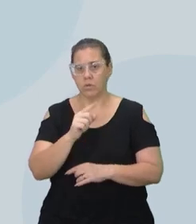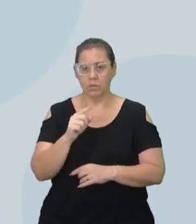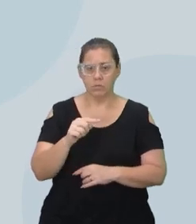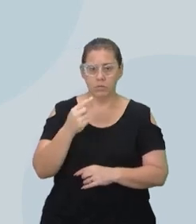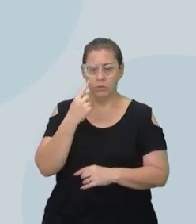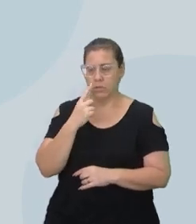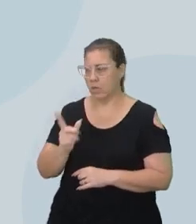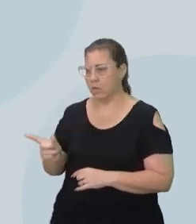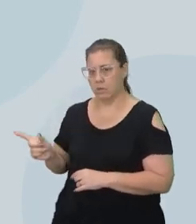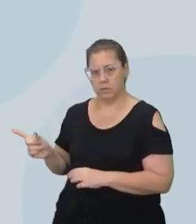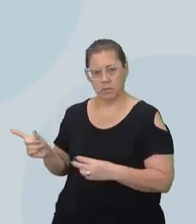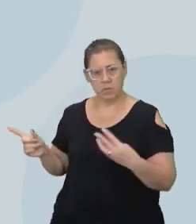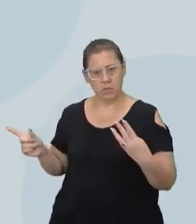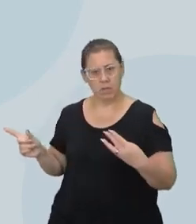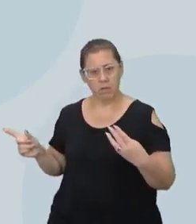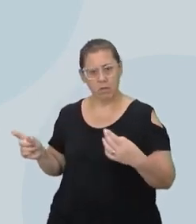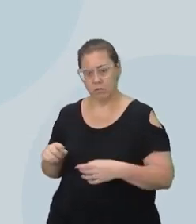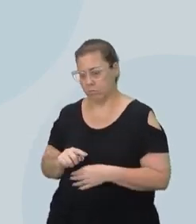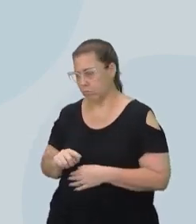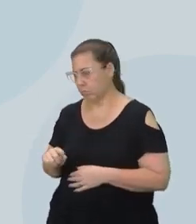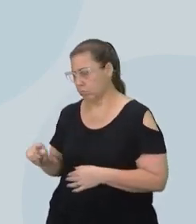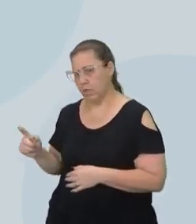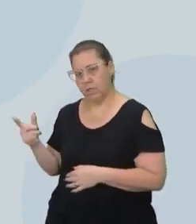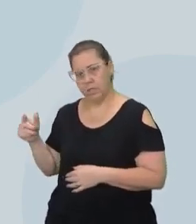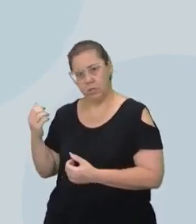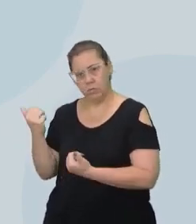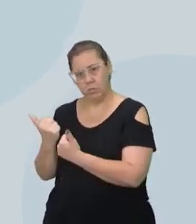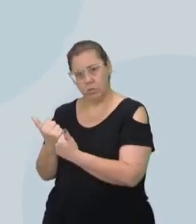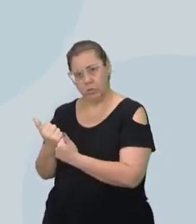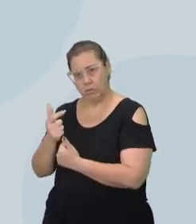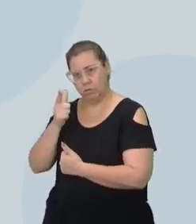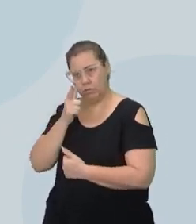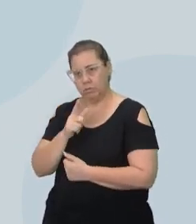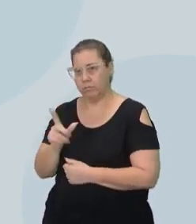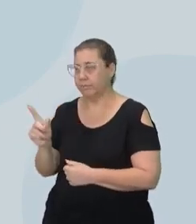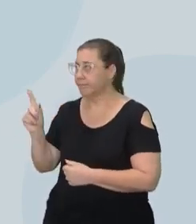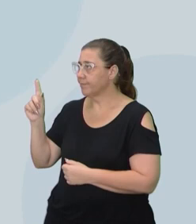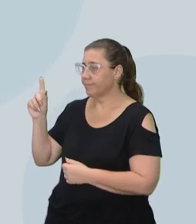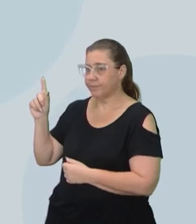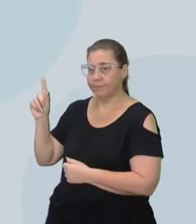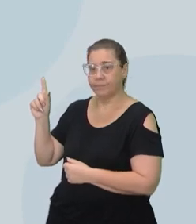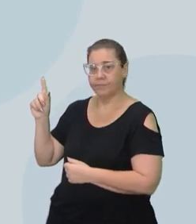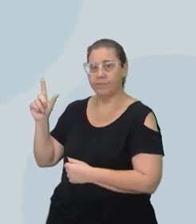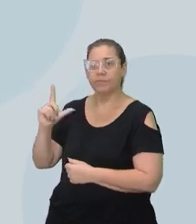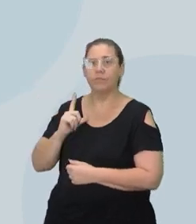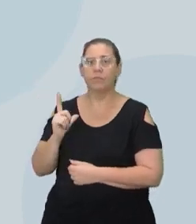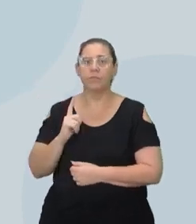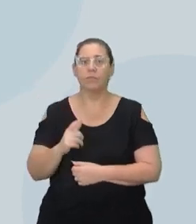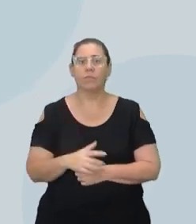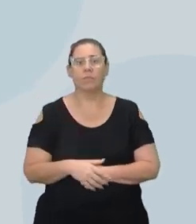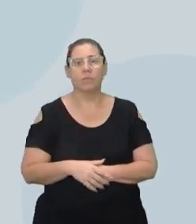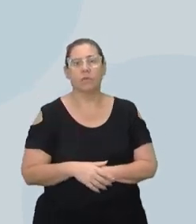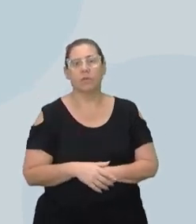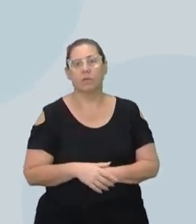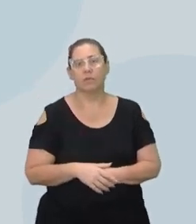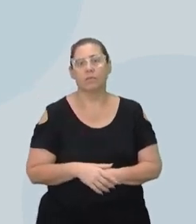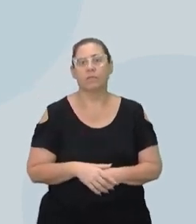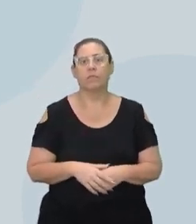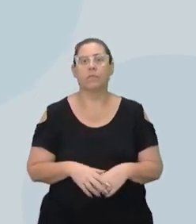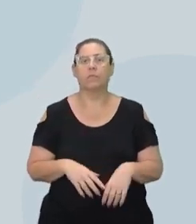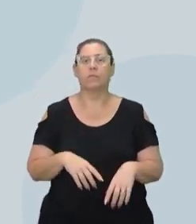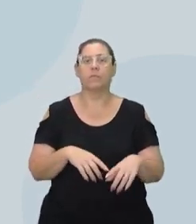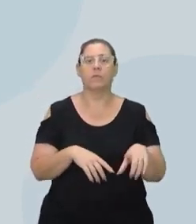essa terceira linha aqui, ó, se eu substituir? Então, vamos lá, ó. O que a gente tem?